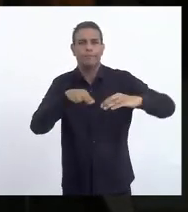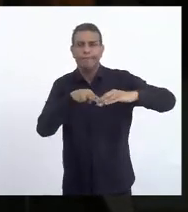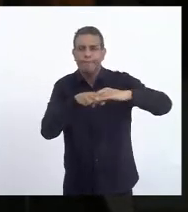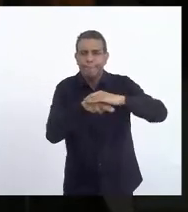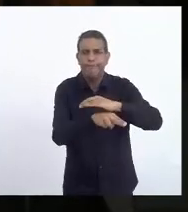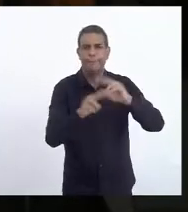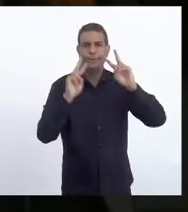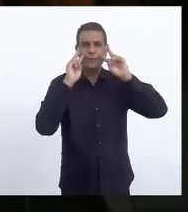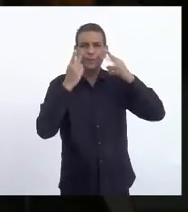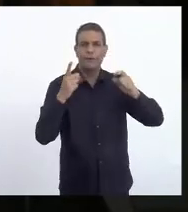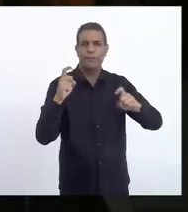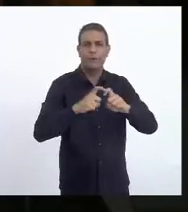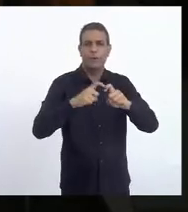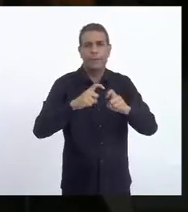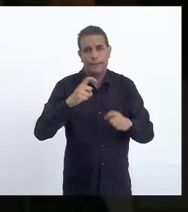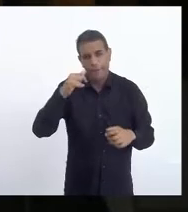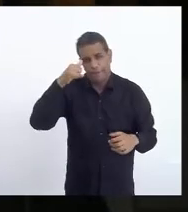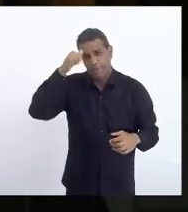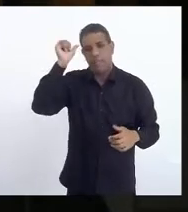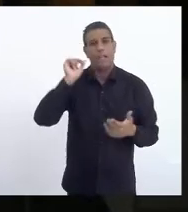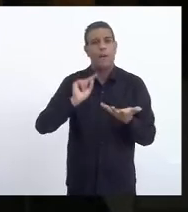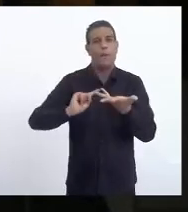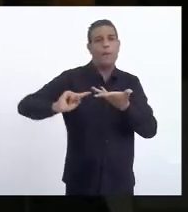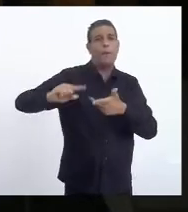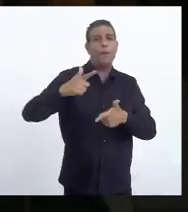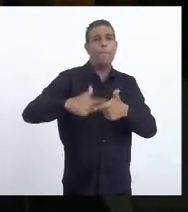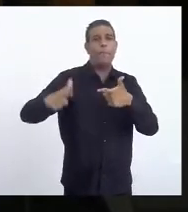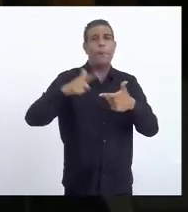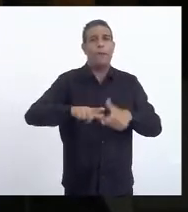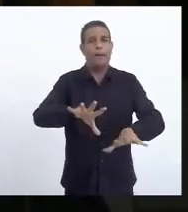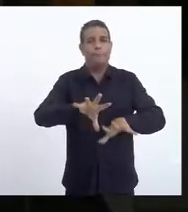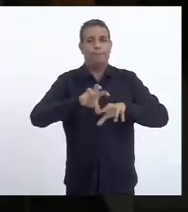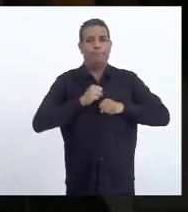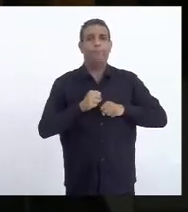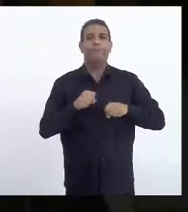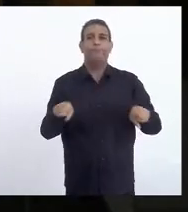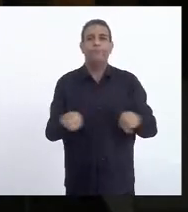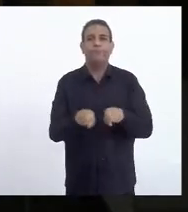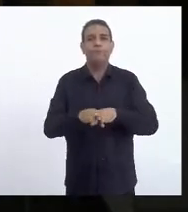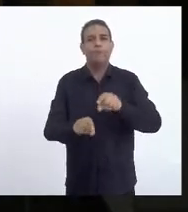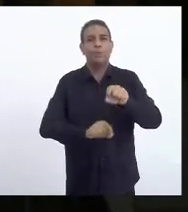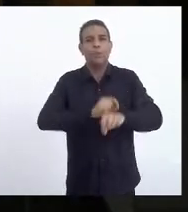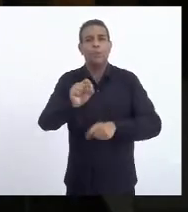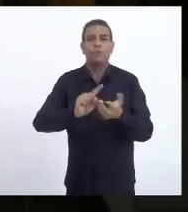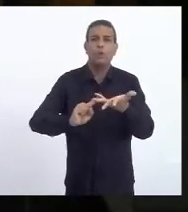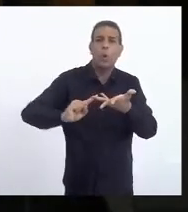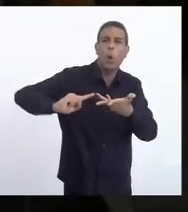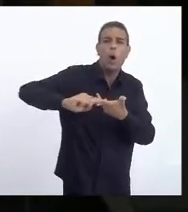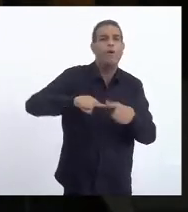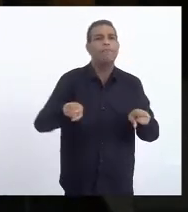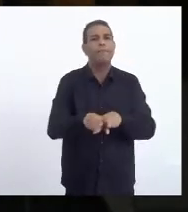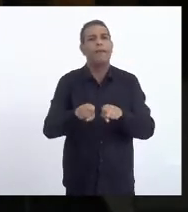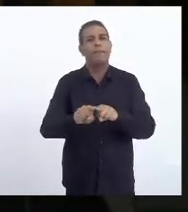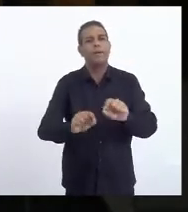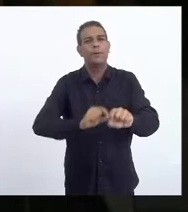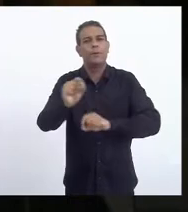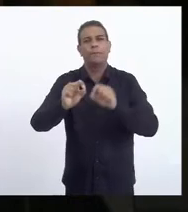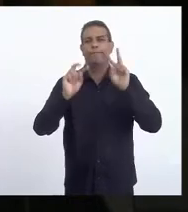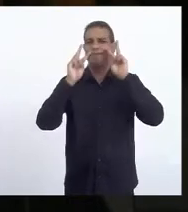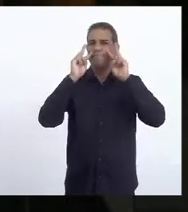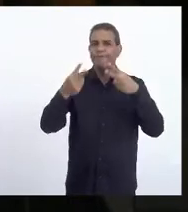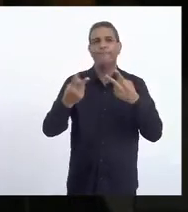ser tomadas para evitar metástases e por via de consequência também